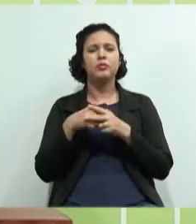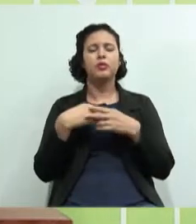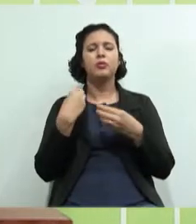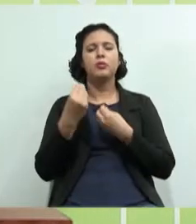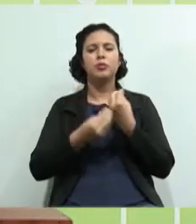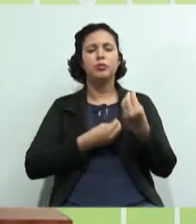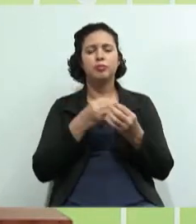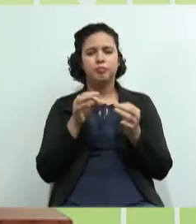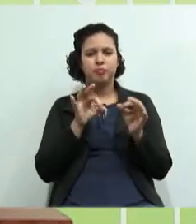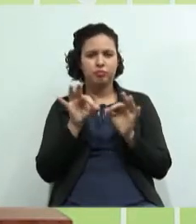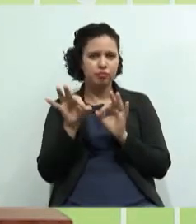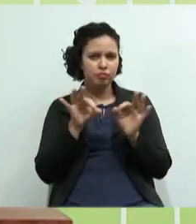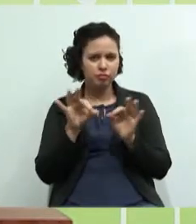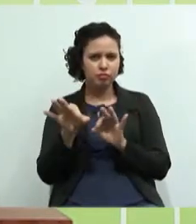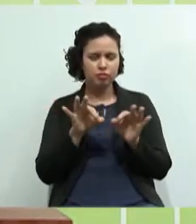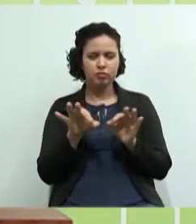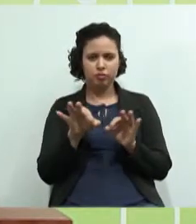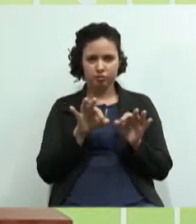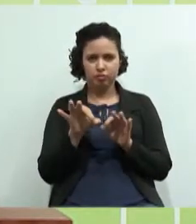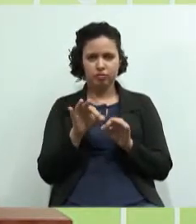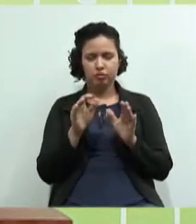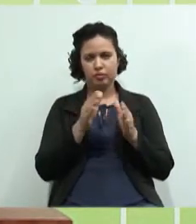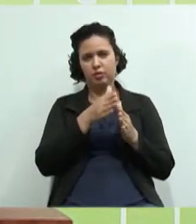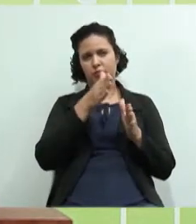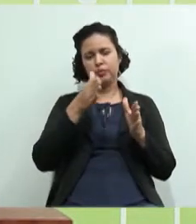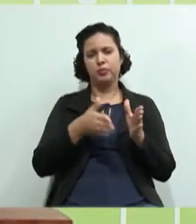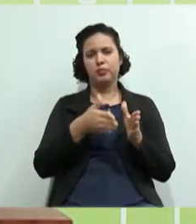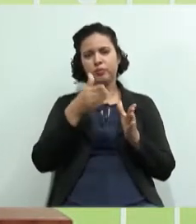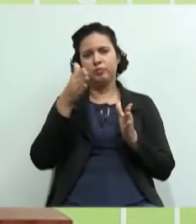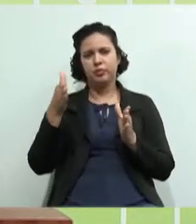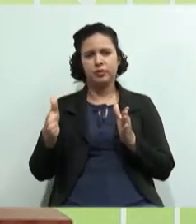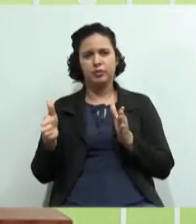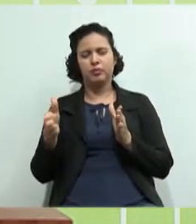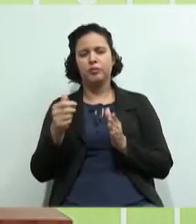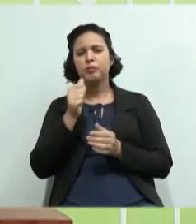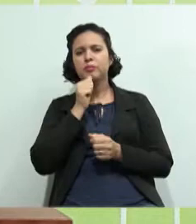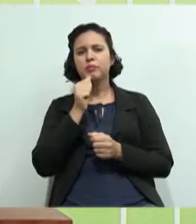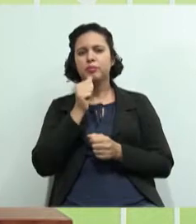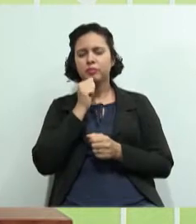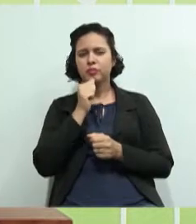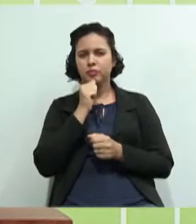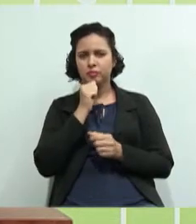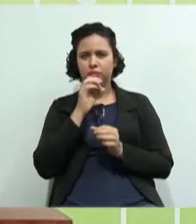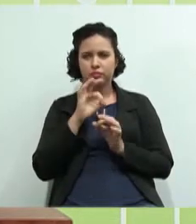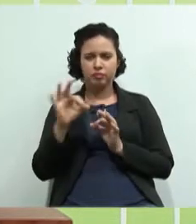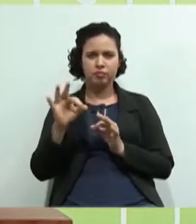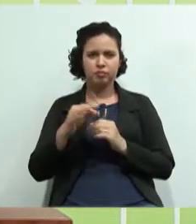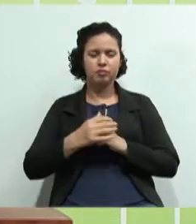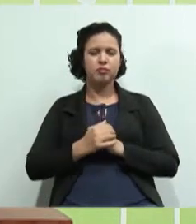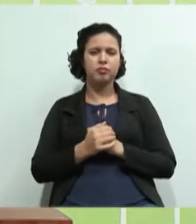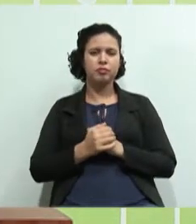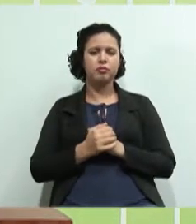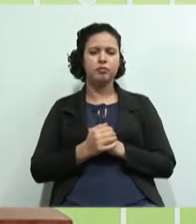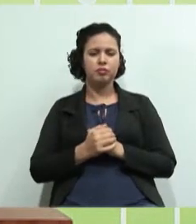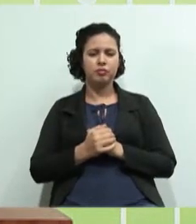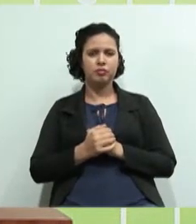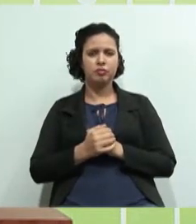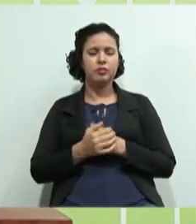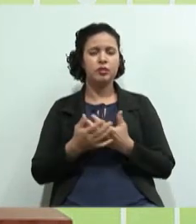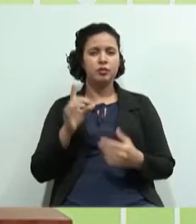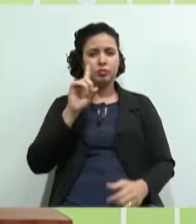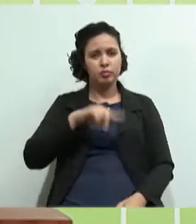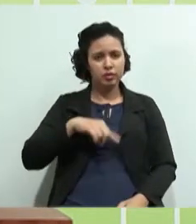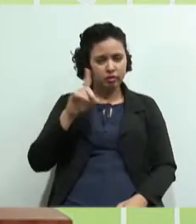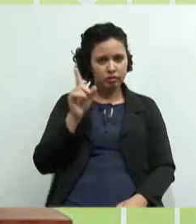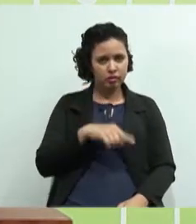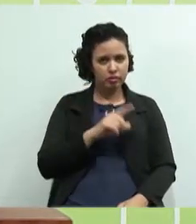pulando, executando determinadas etapas. É claro, sem fugir da sua realidade, tá bom? Então, quem marcou aí, quem trouxe